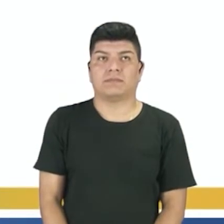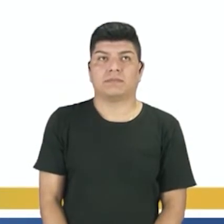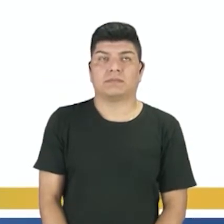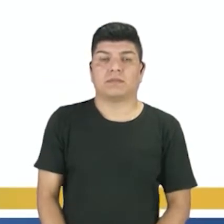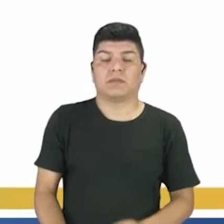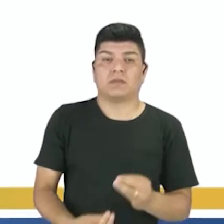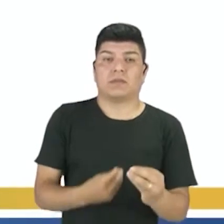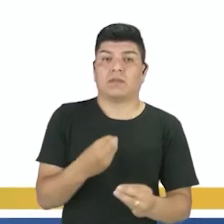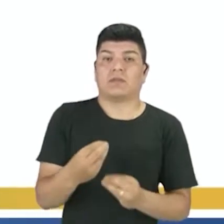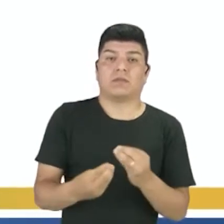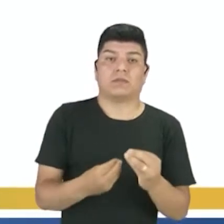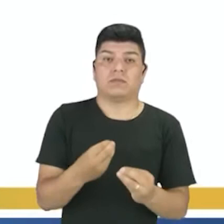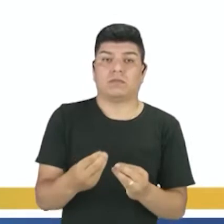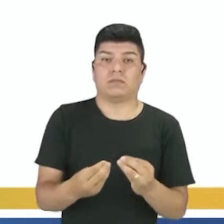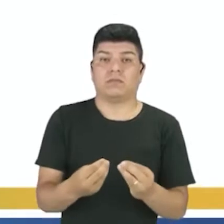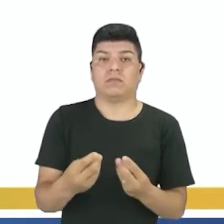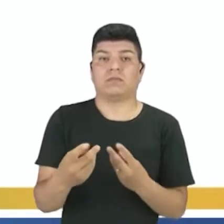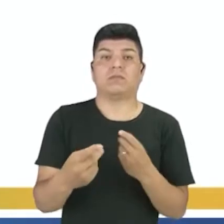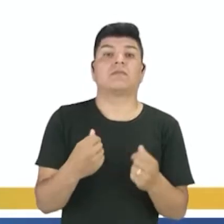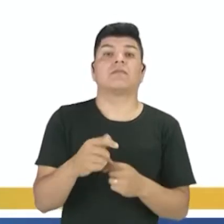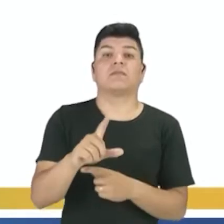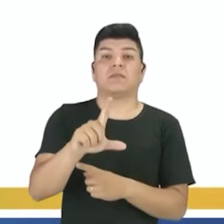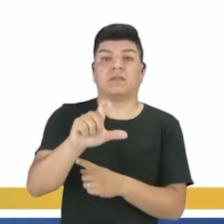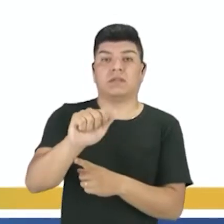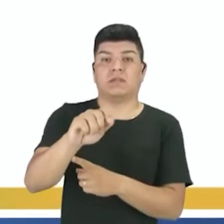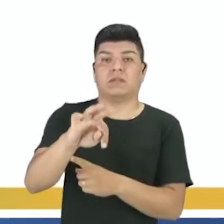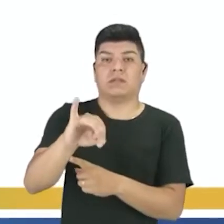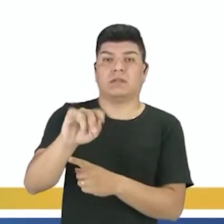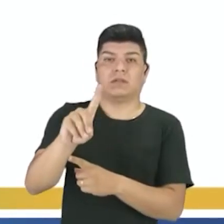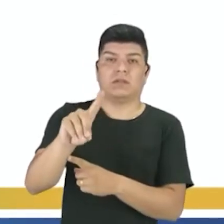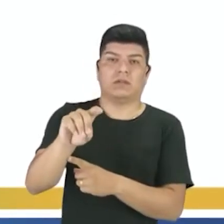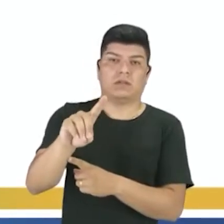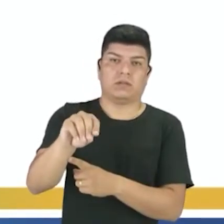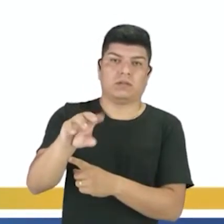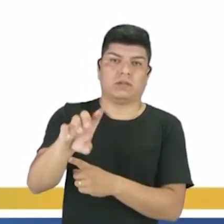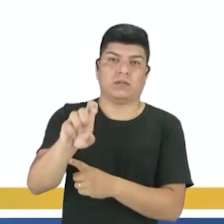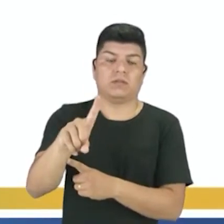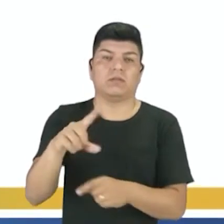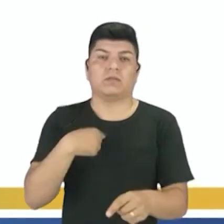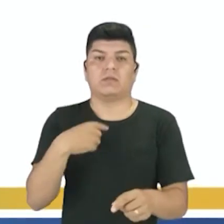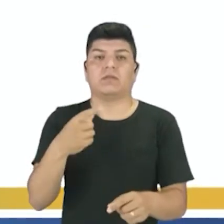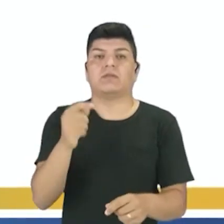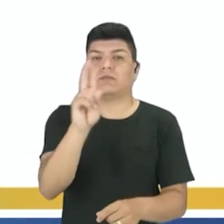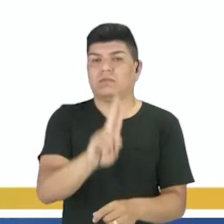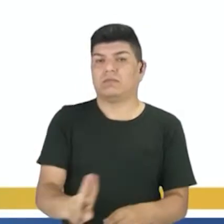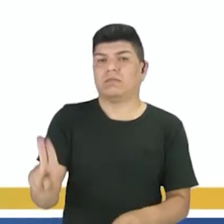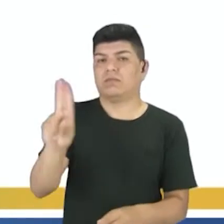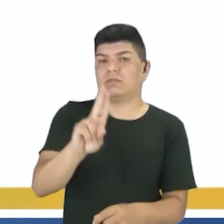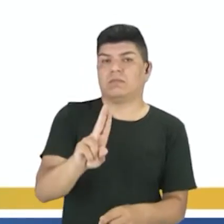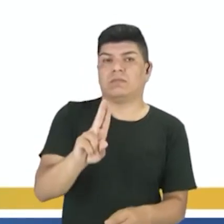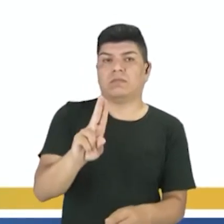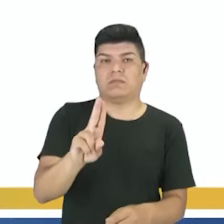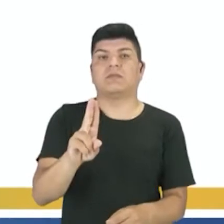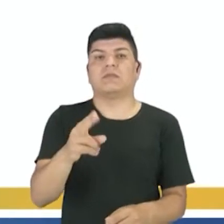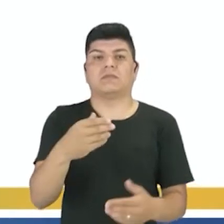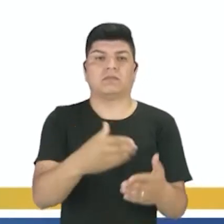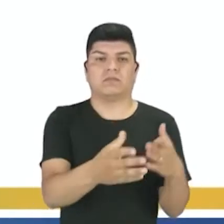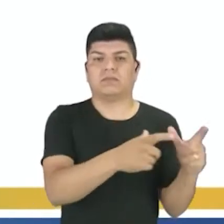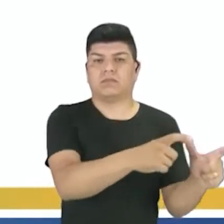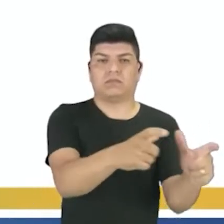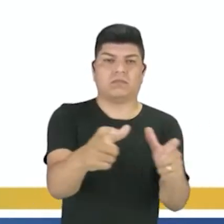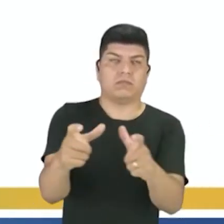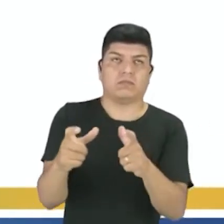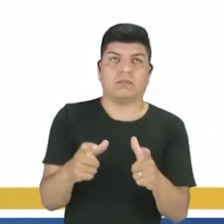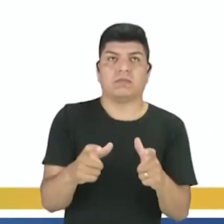Então, como foi comentado anteriormente, a latitude e a longitude são as coordenadas utilizadas para localizar um ponto qualquer no